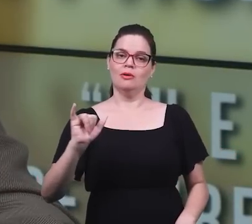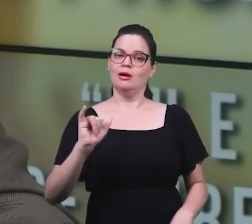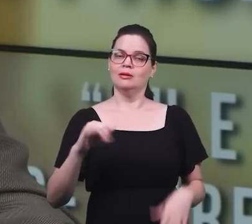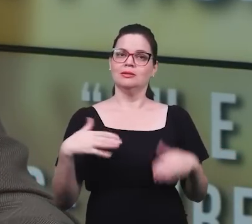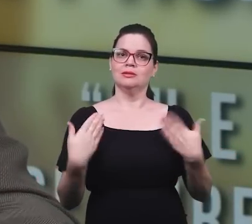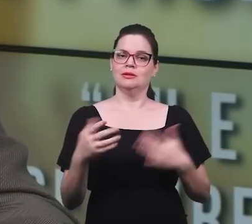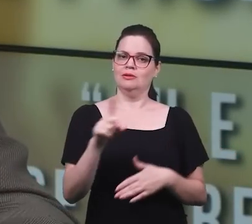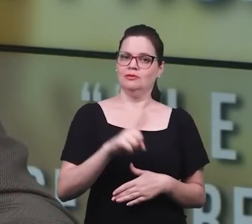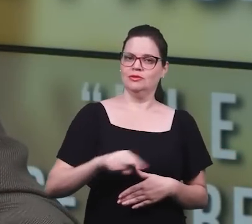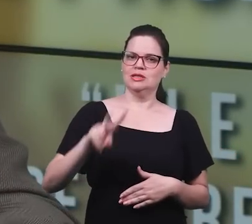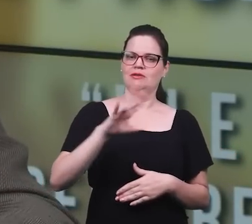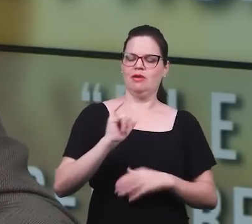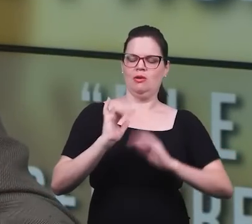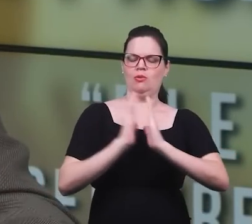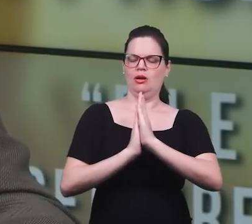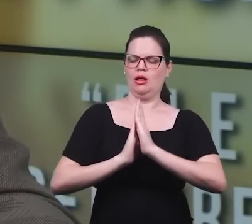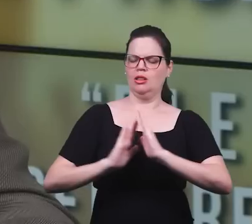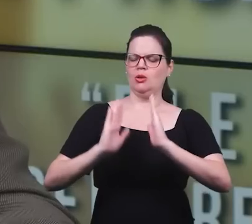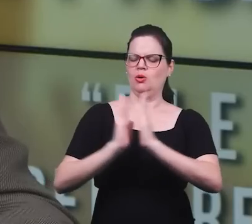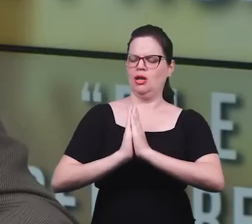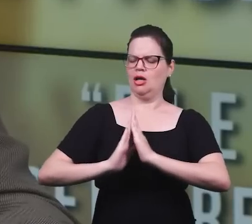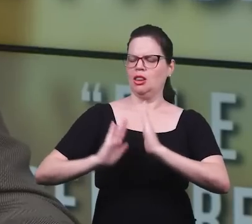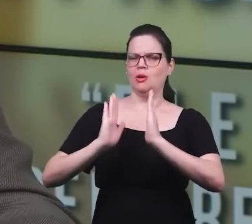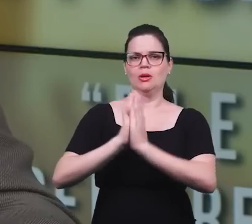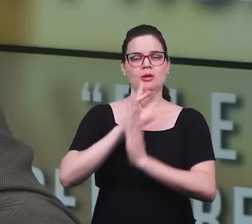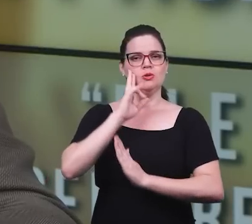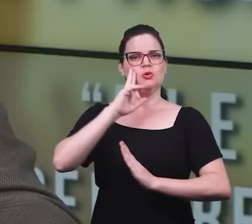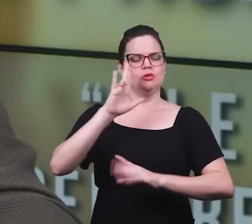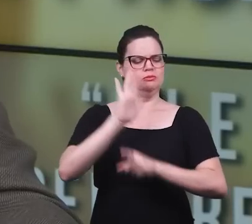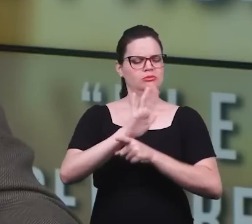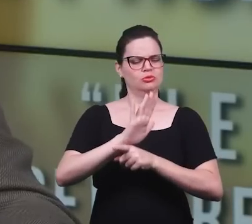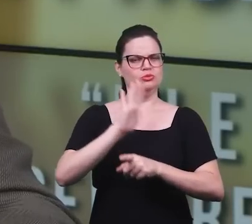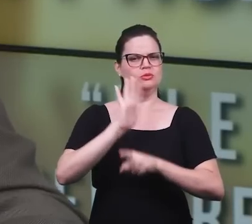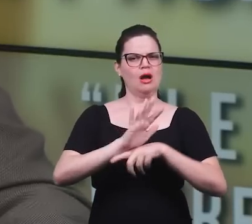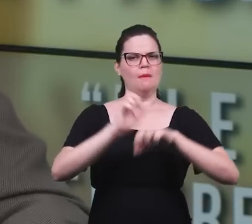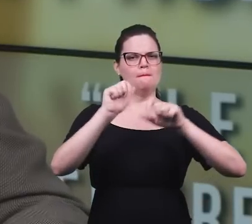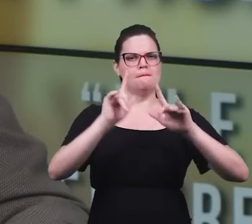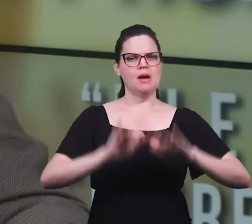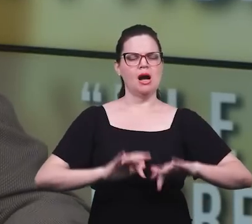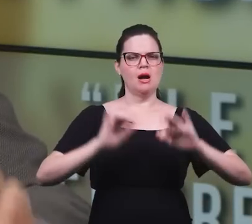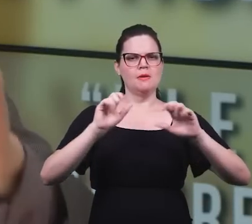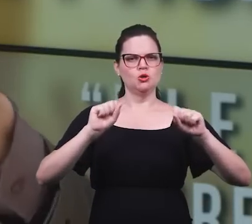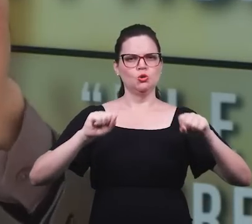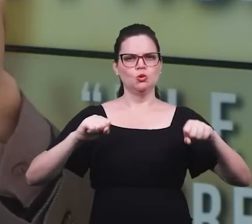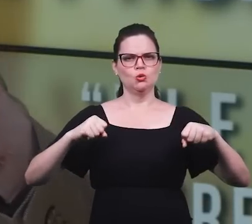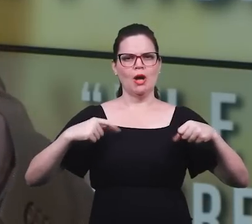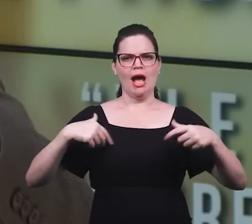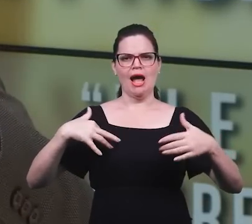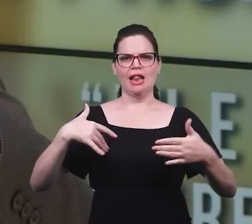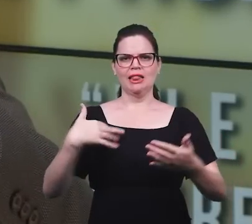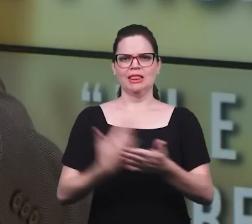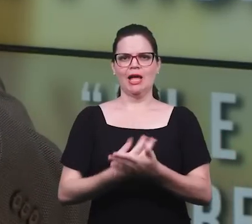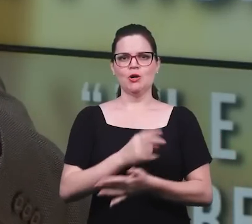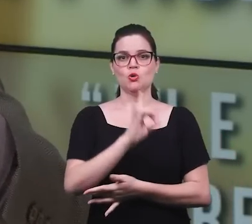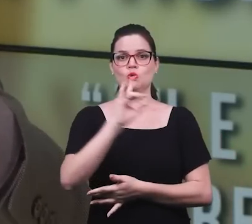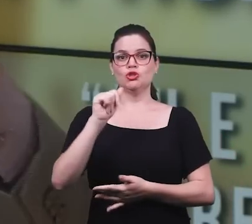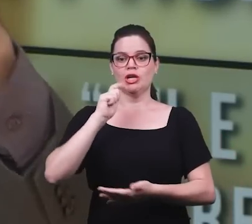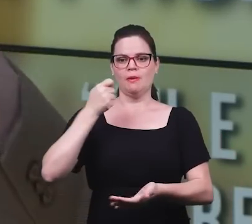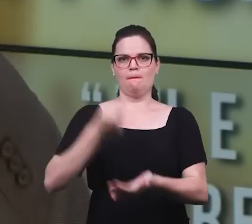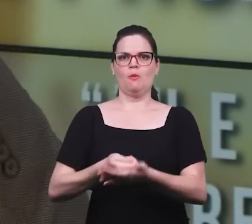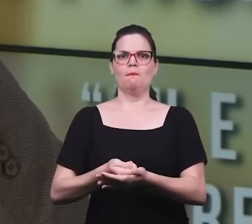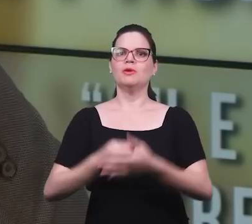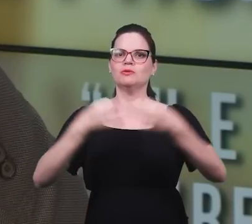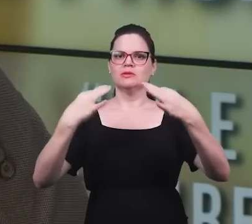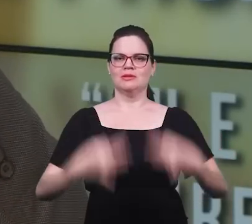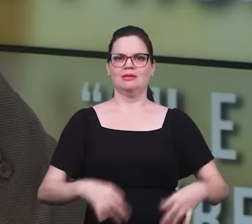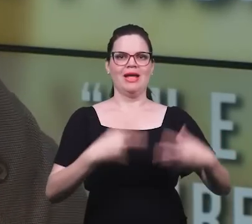vai nutrindo, você vai sustentando, o Senhor vai te sustentando. No dia que cumprir, os profetas não saíram mais fracos. Eles saíram mais